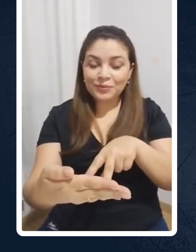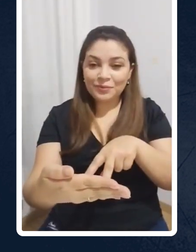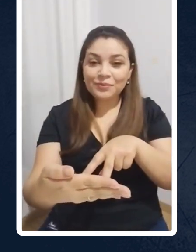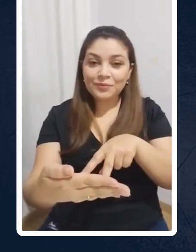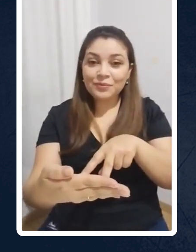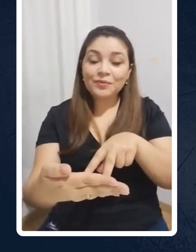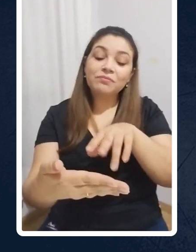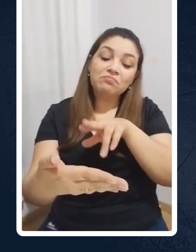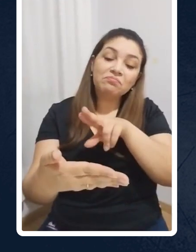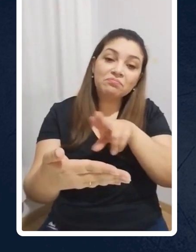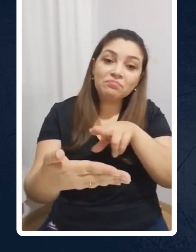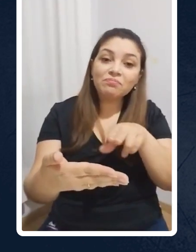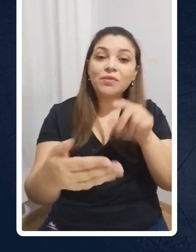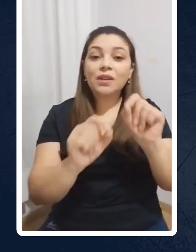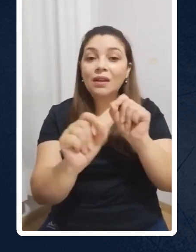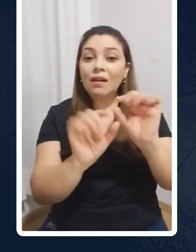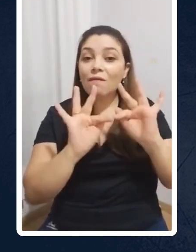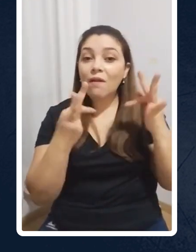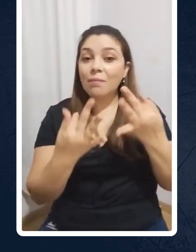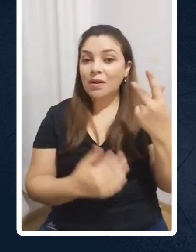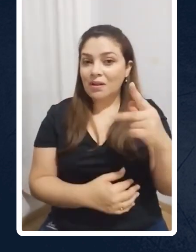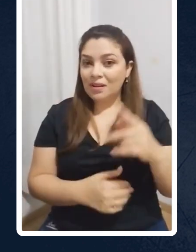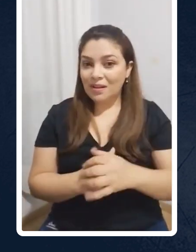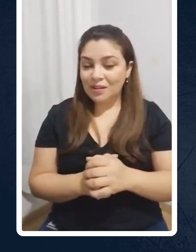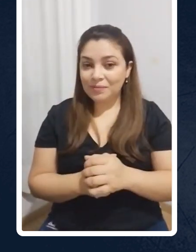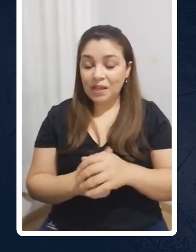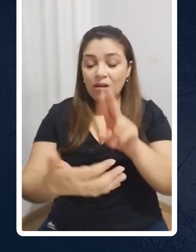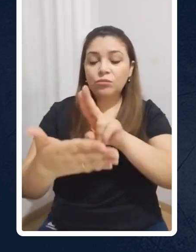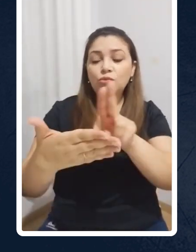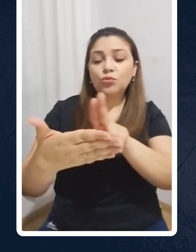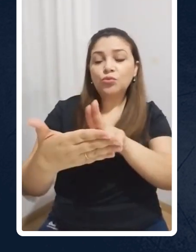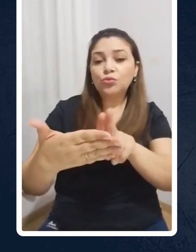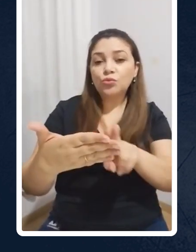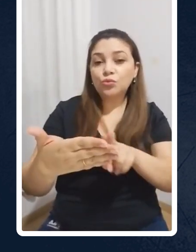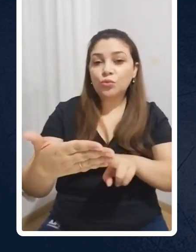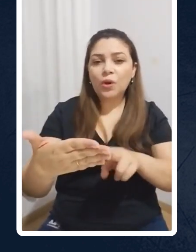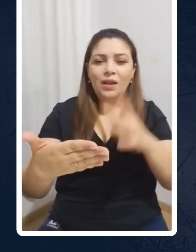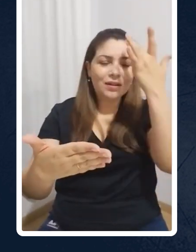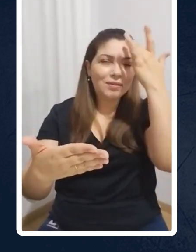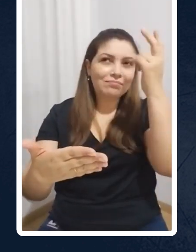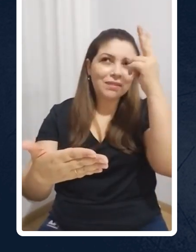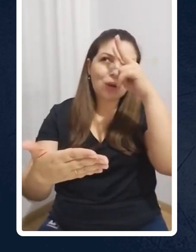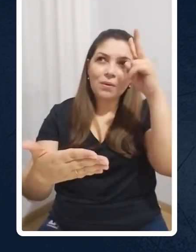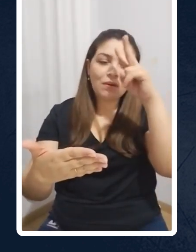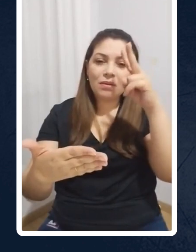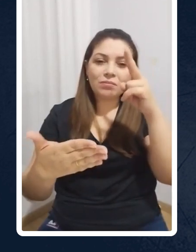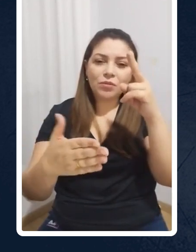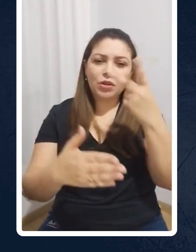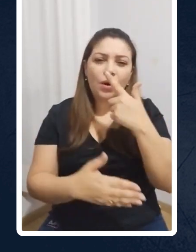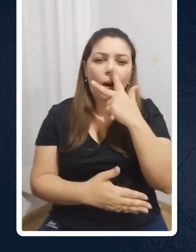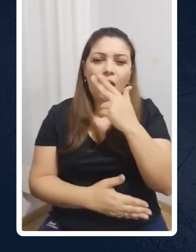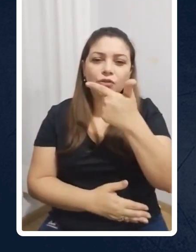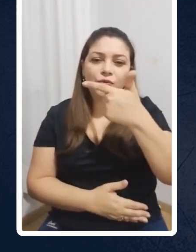familiares. Não sei quantas famílias eram, certo? Em torno de 20, 30 famílias, não mais do que isso.